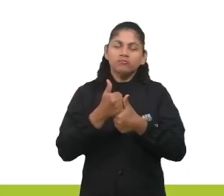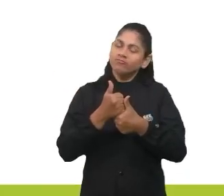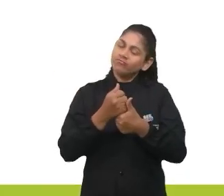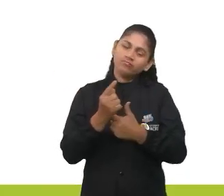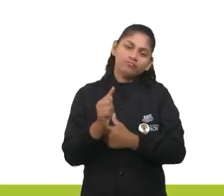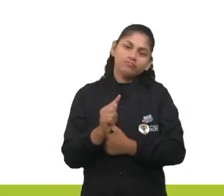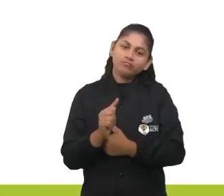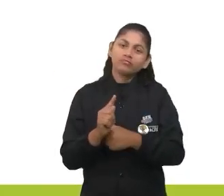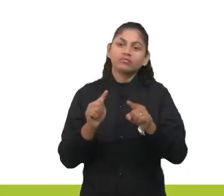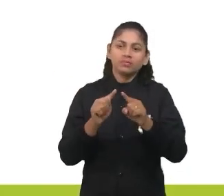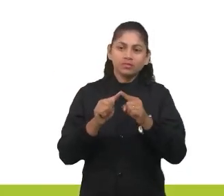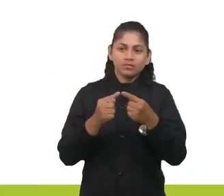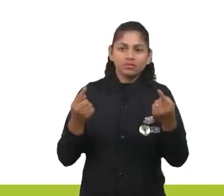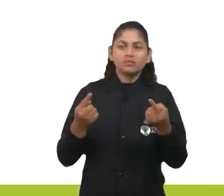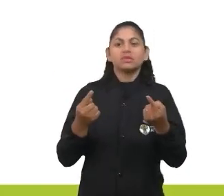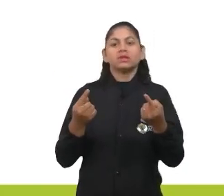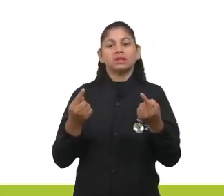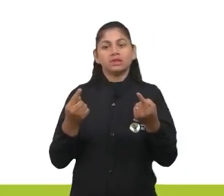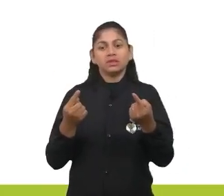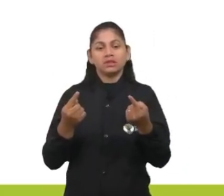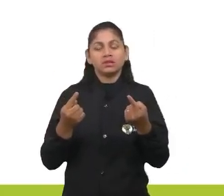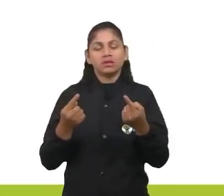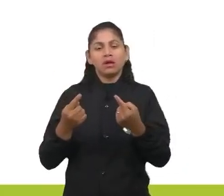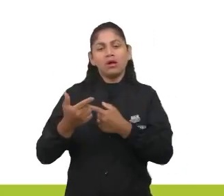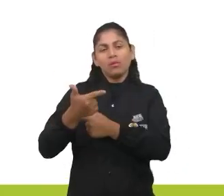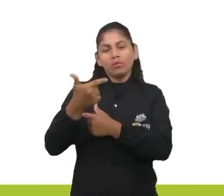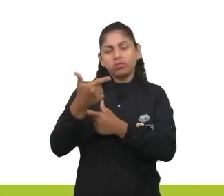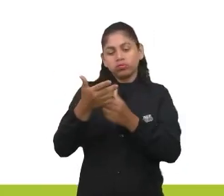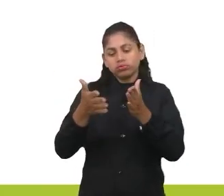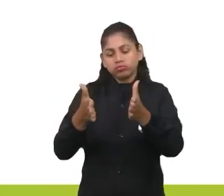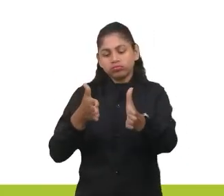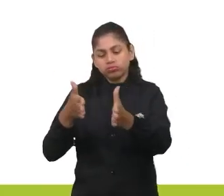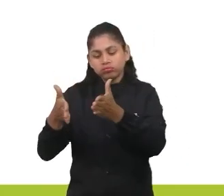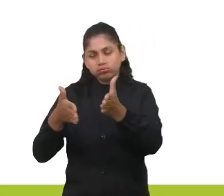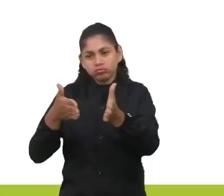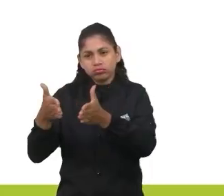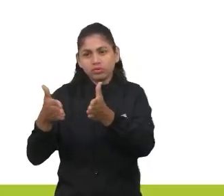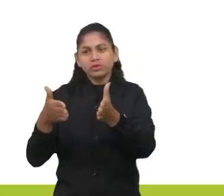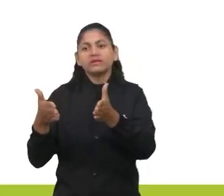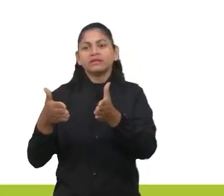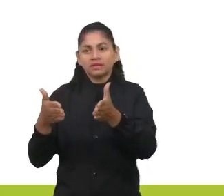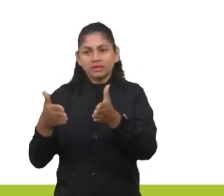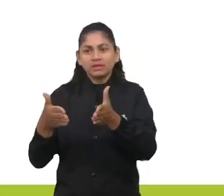Habermas, na segunda fase da Escola de Frankfurt, ele vai dar essa resposta.